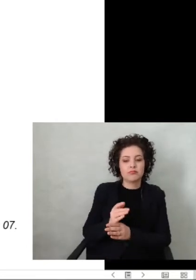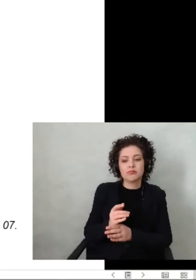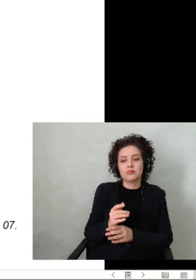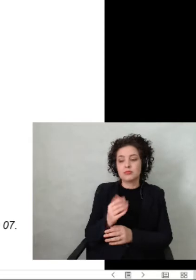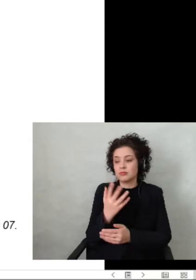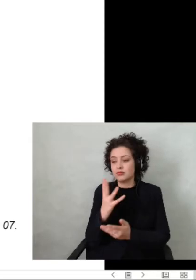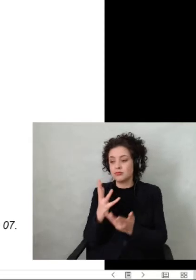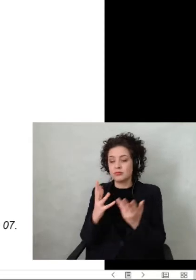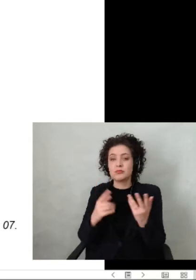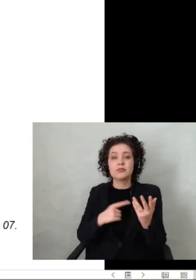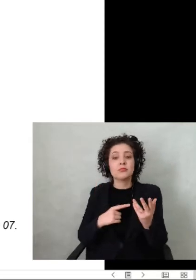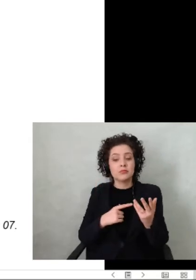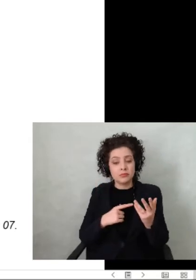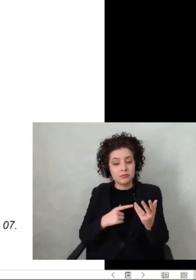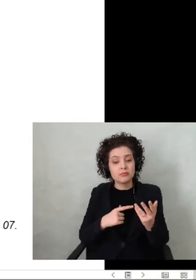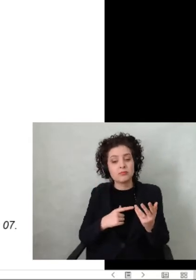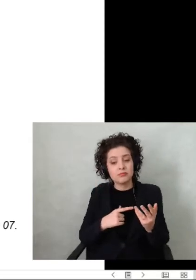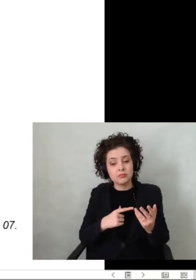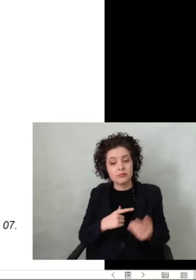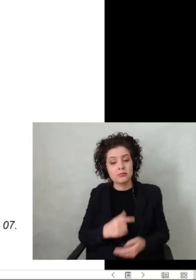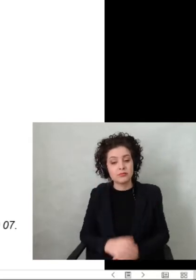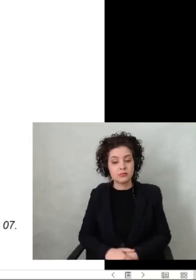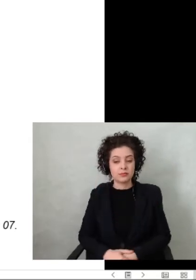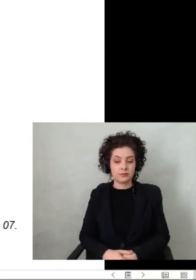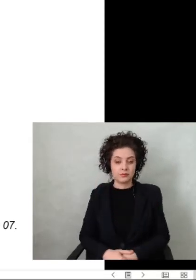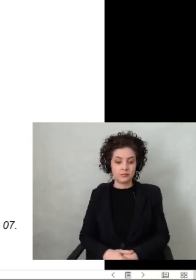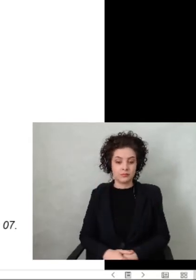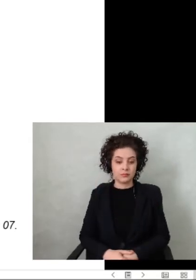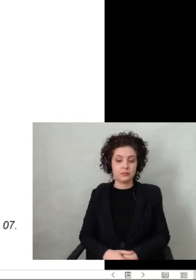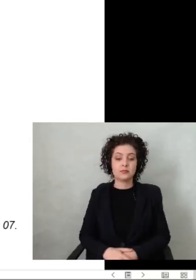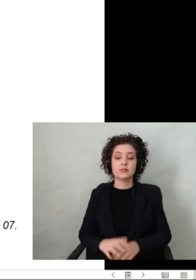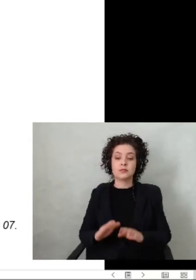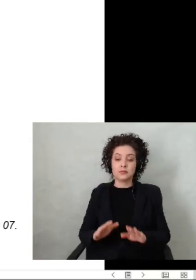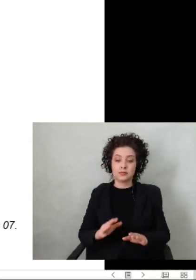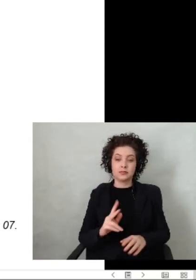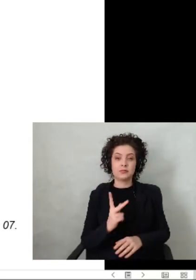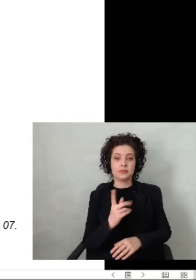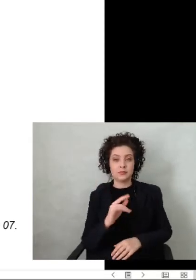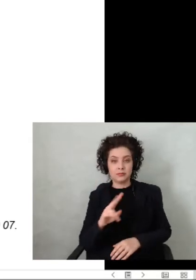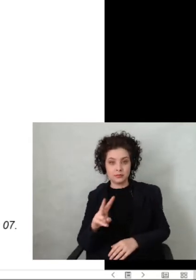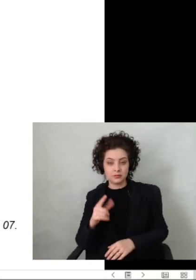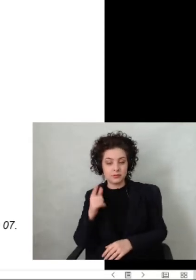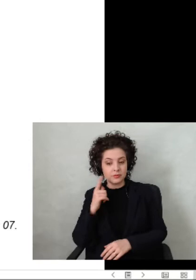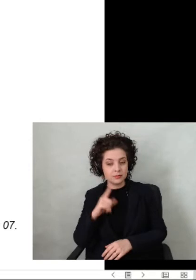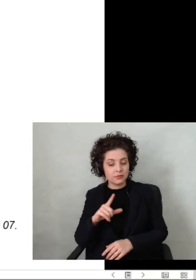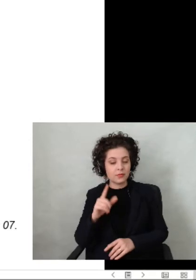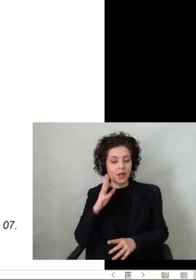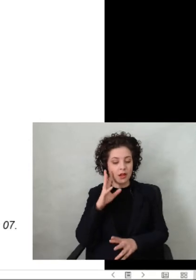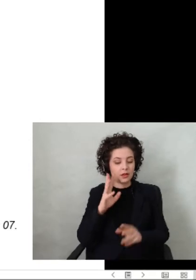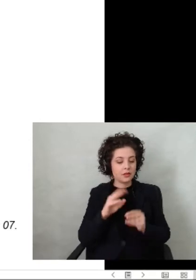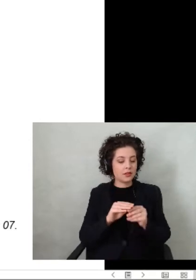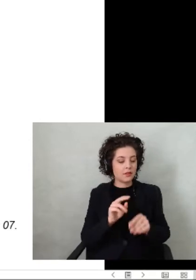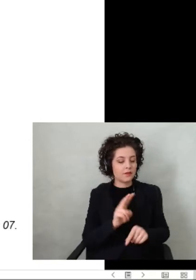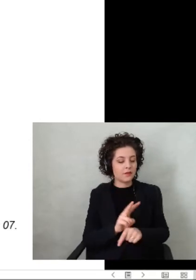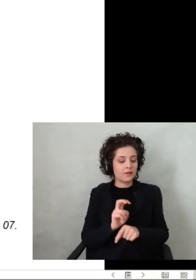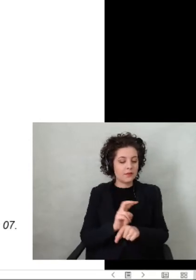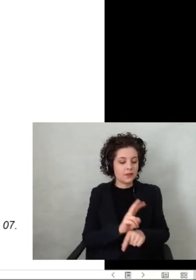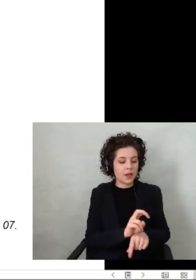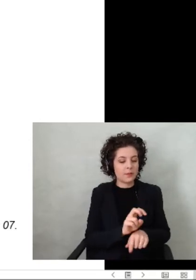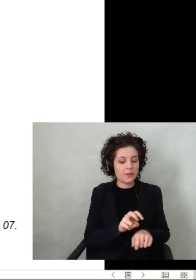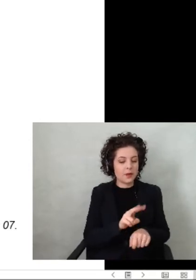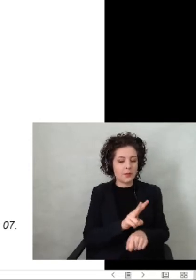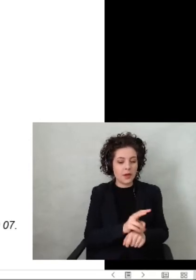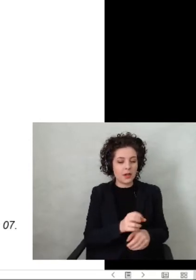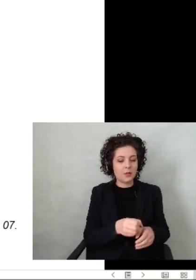extrato. Com o HIV, a gente entendeu o ciclo de vida do vírus, o ciclo replicativo, e começou a